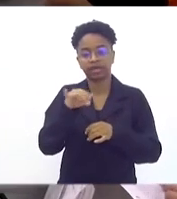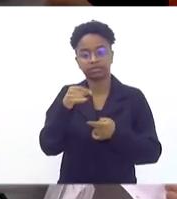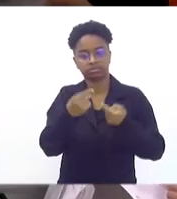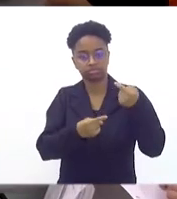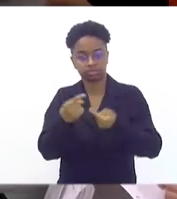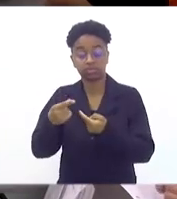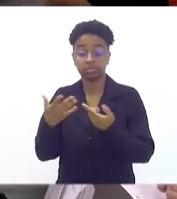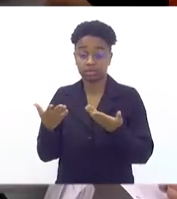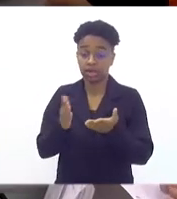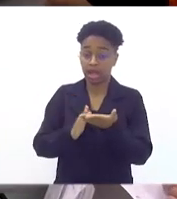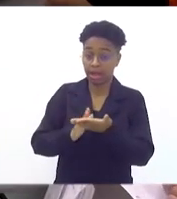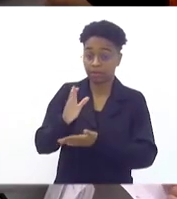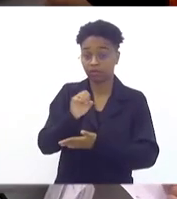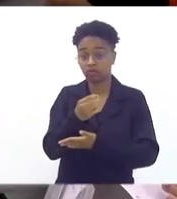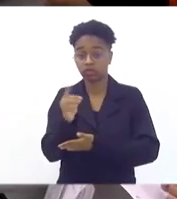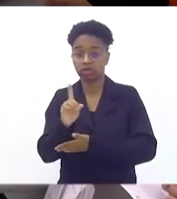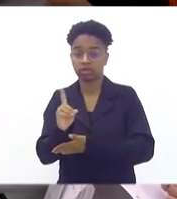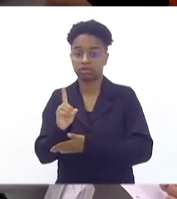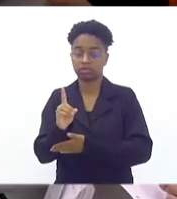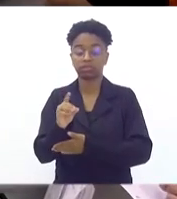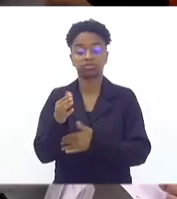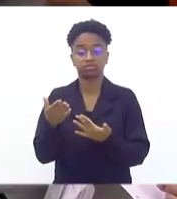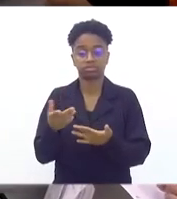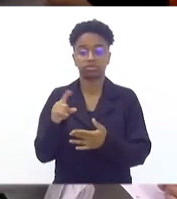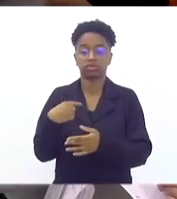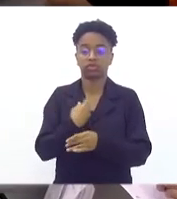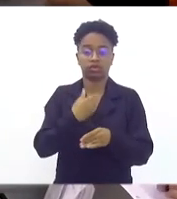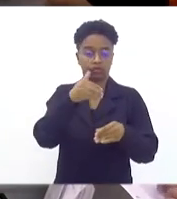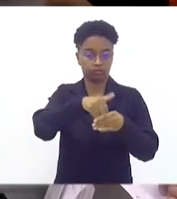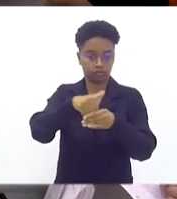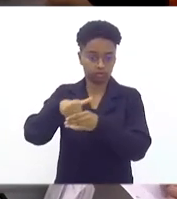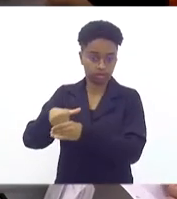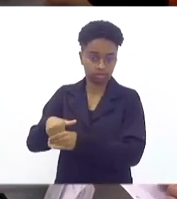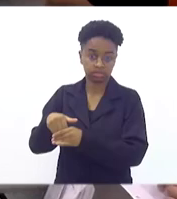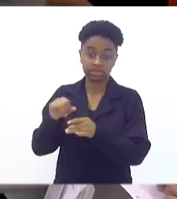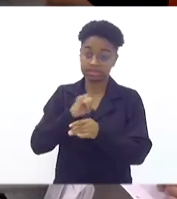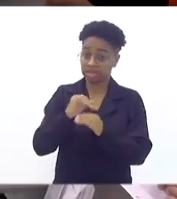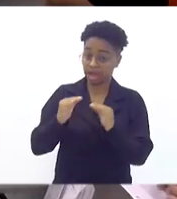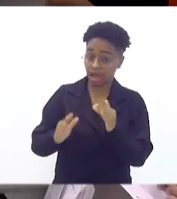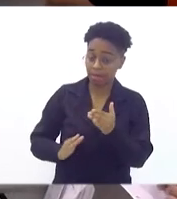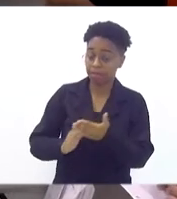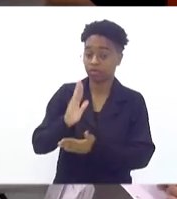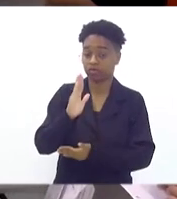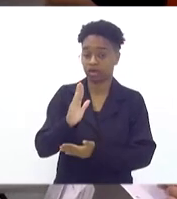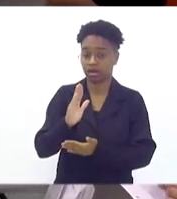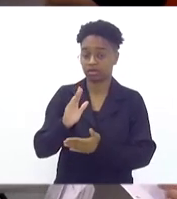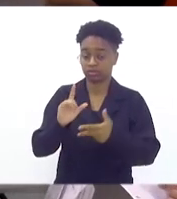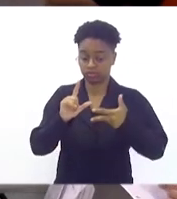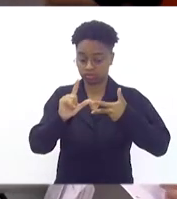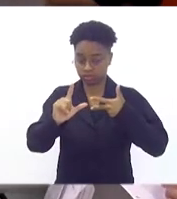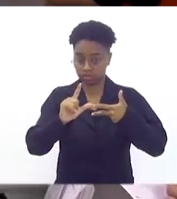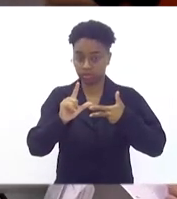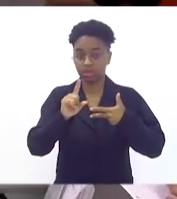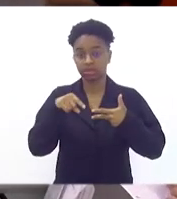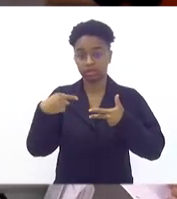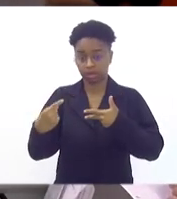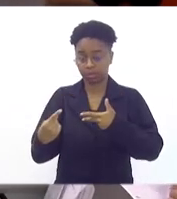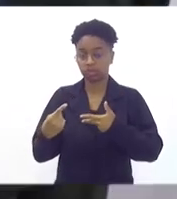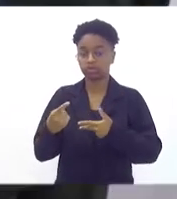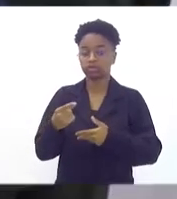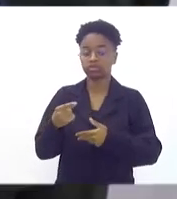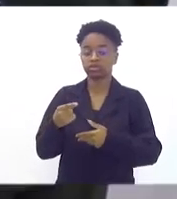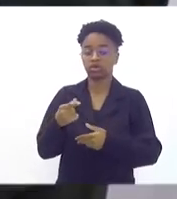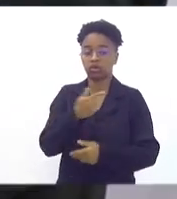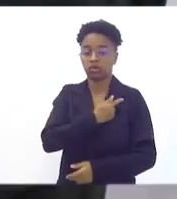são eleitos cumprem um mandato e automaticamente aprovados pelo poder legislativo são nomeados pelo